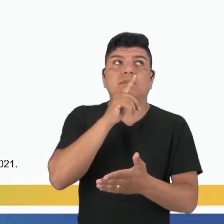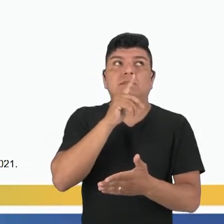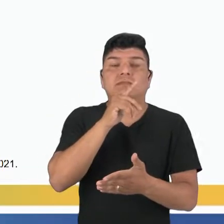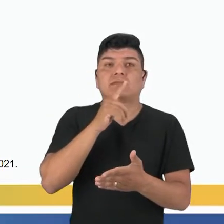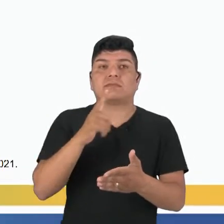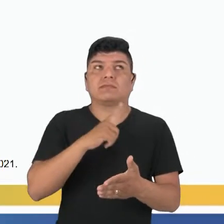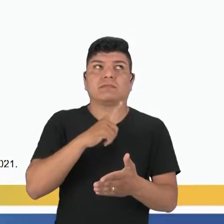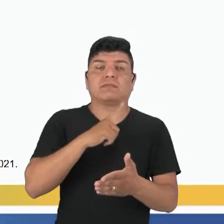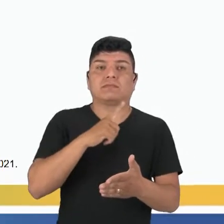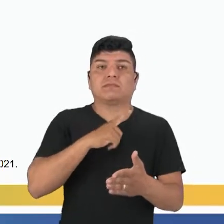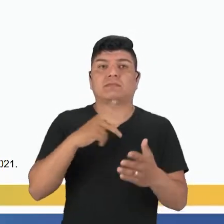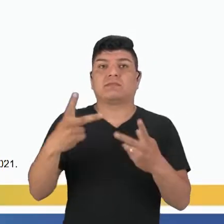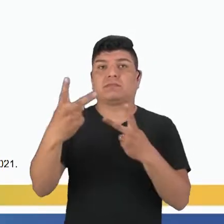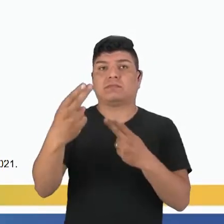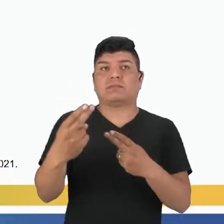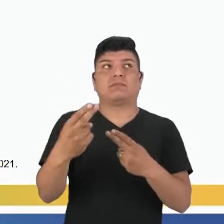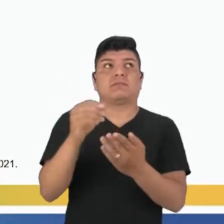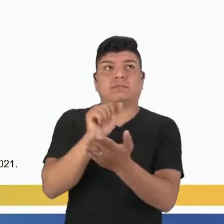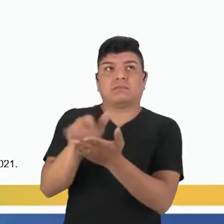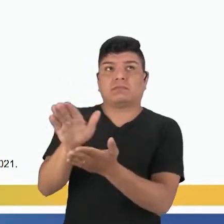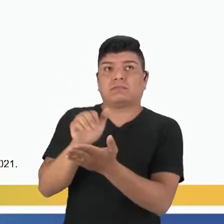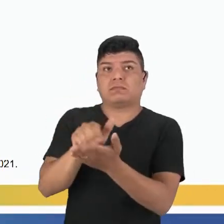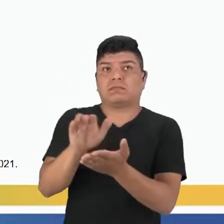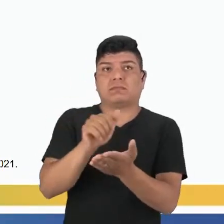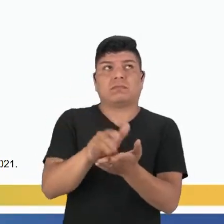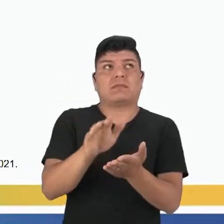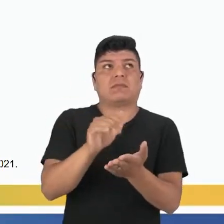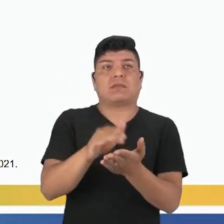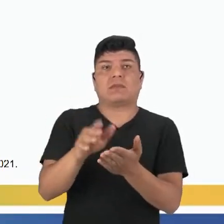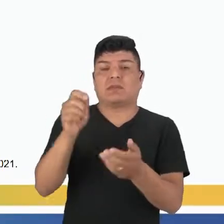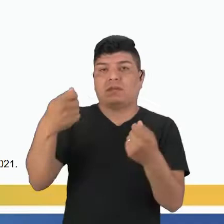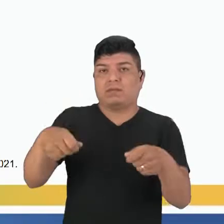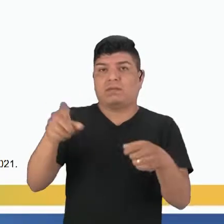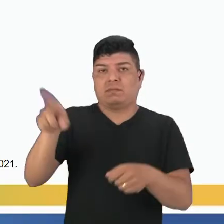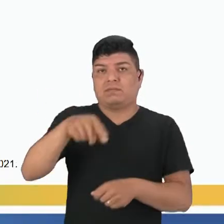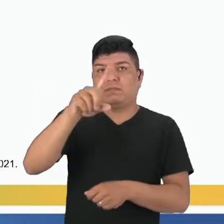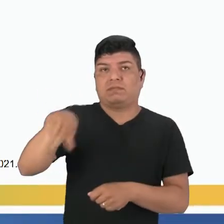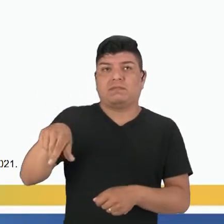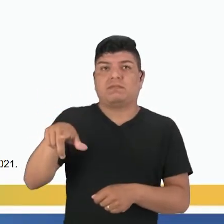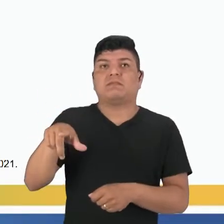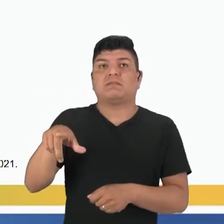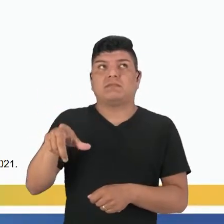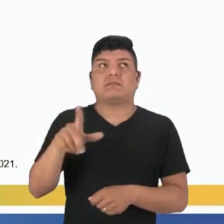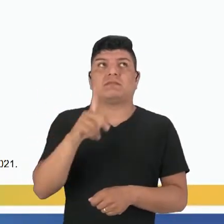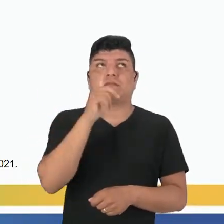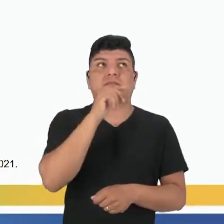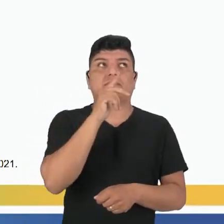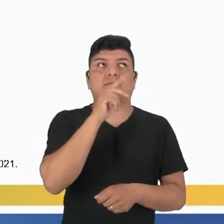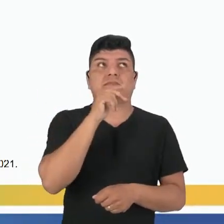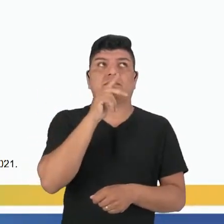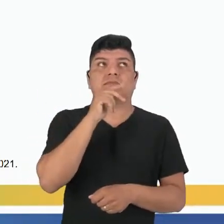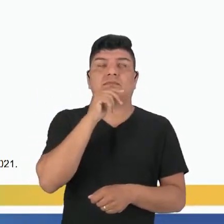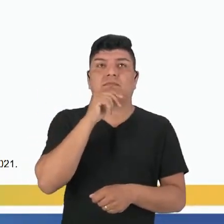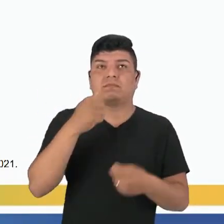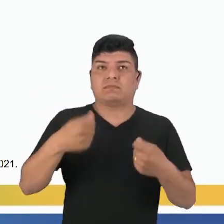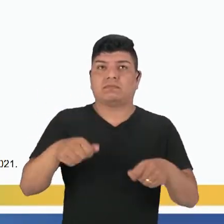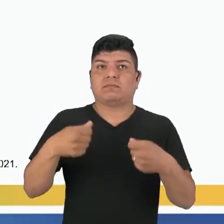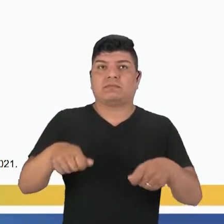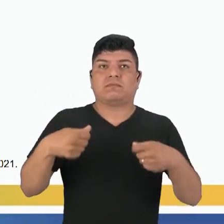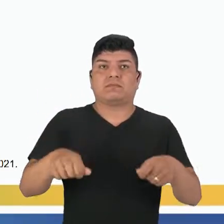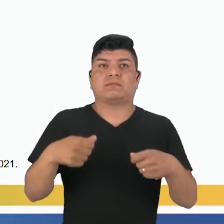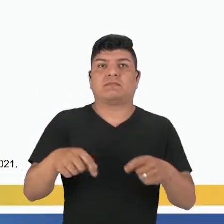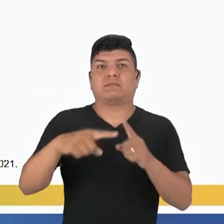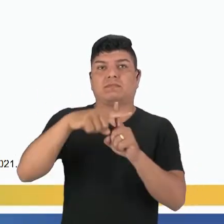e por ter cargas iguais elas se repelem. A gente precisa anular essas cargas. E para isso a gente joga alguma substância que tem carga